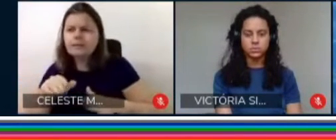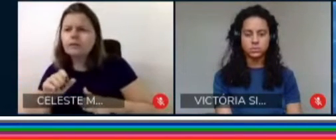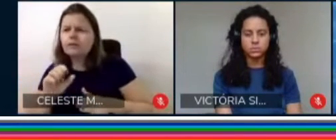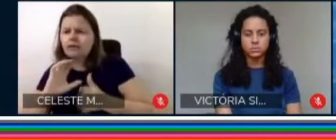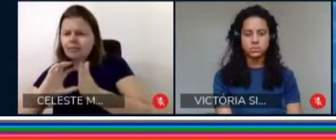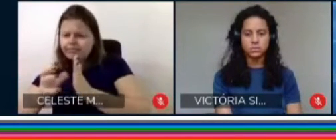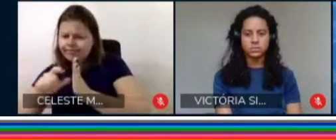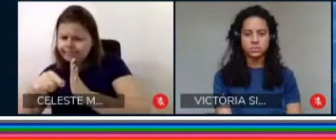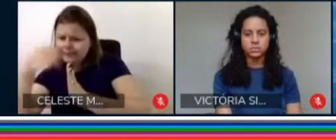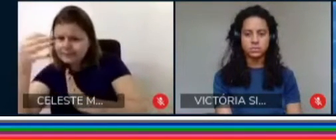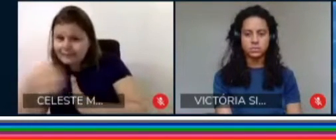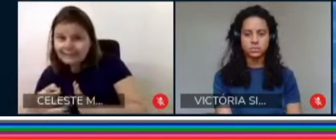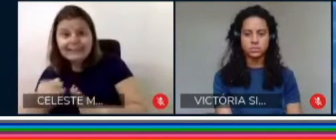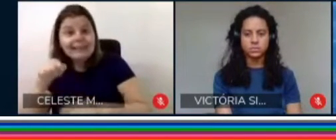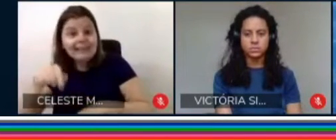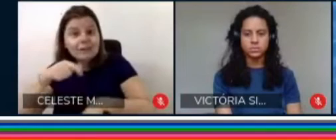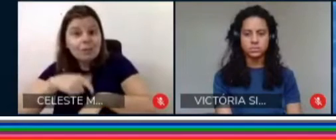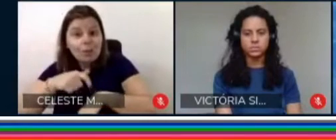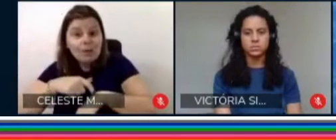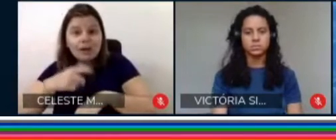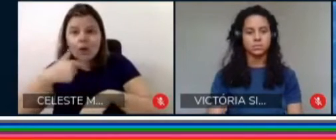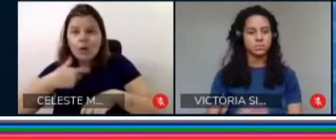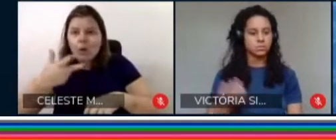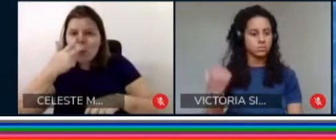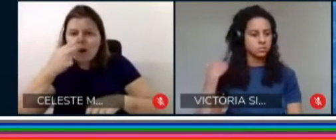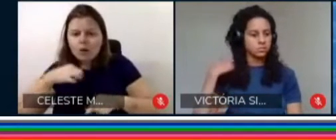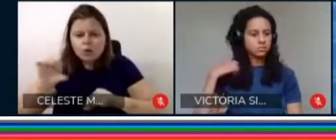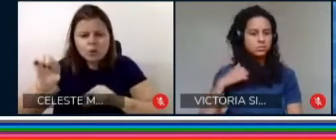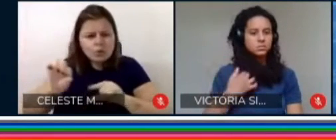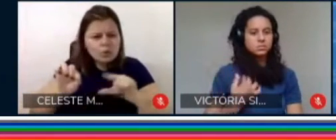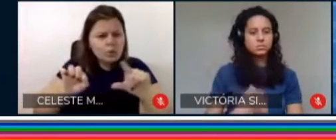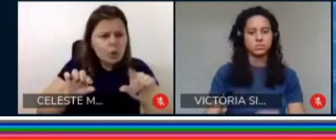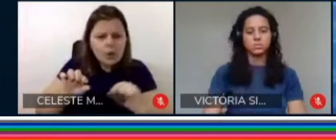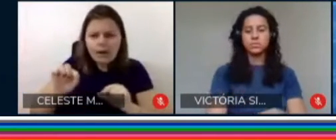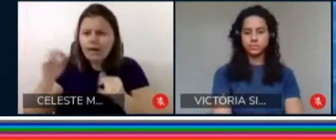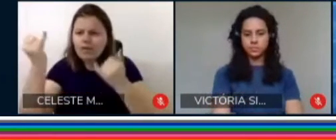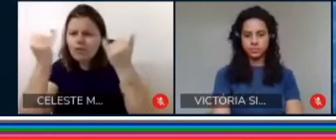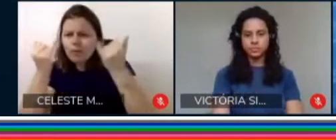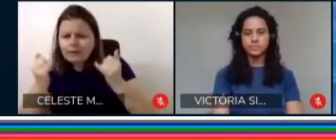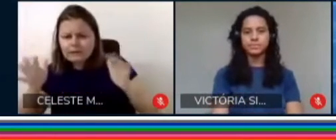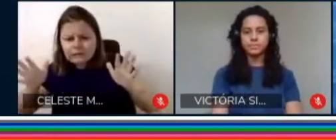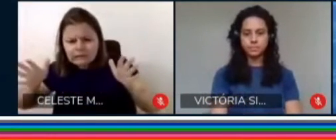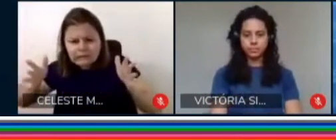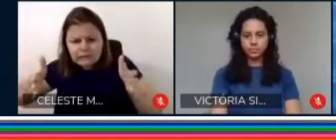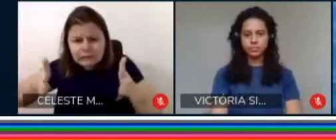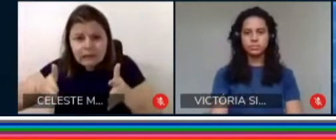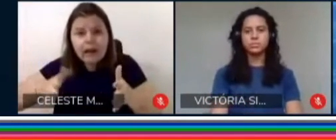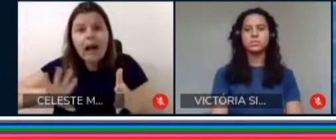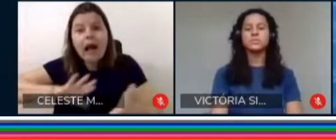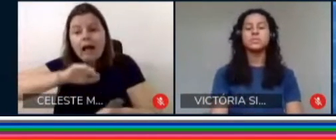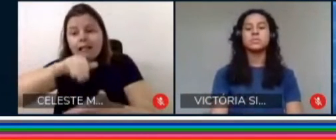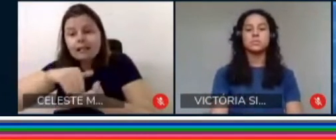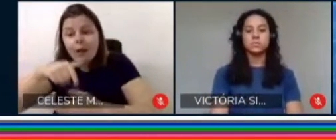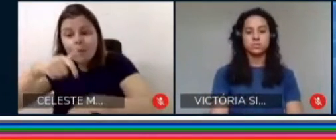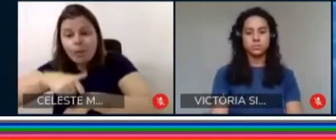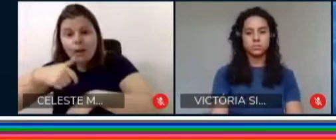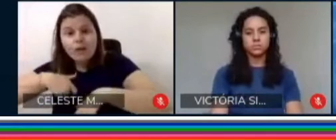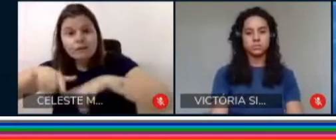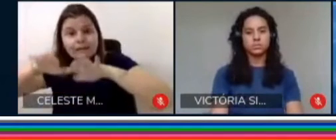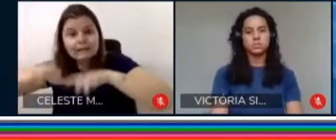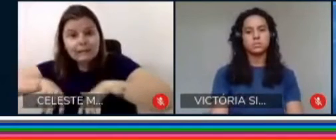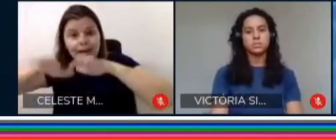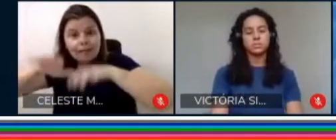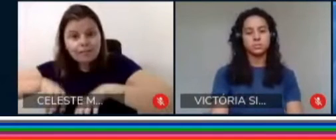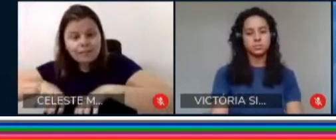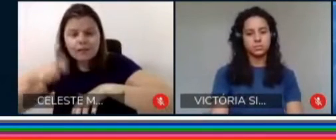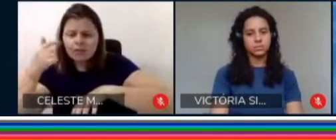desde o delineamento da pesquisa, desde a busca por informação, até no momento que eu estou escrevendo, né? Eu tenho que ver se a